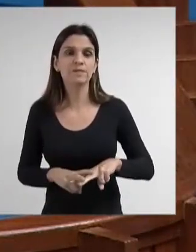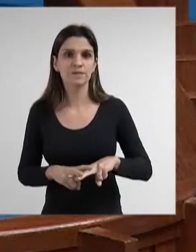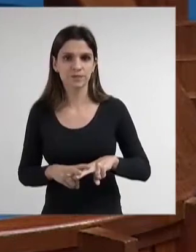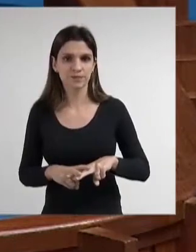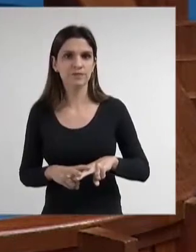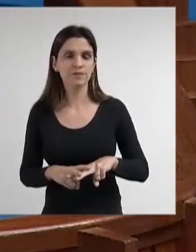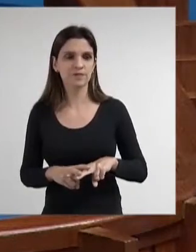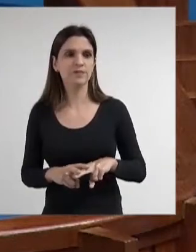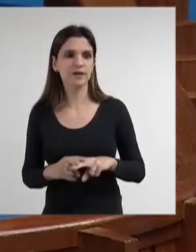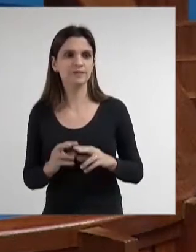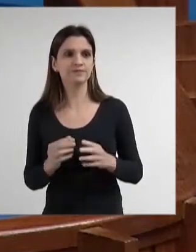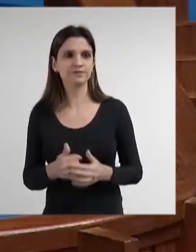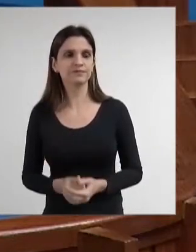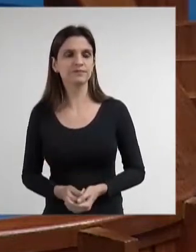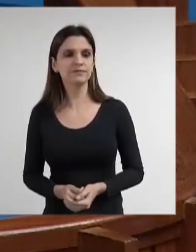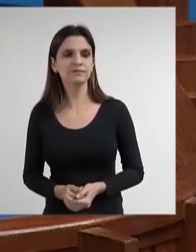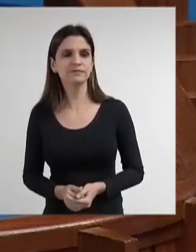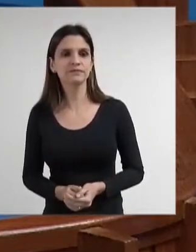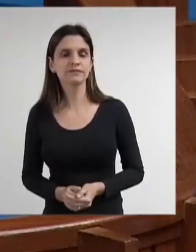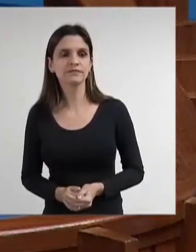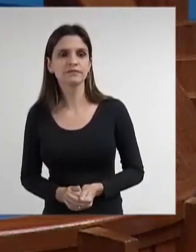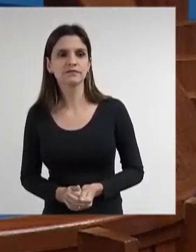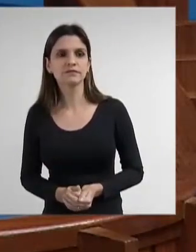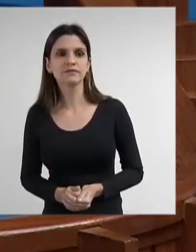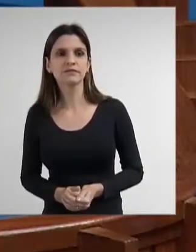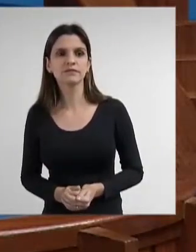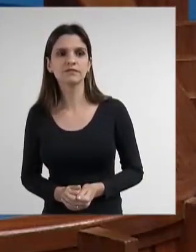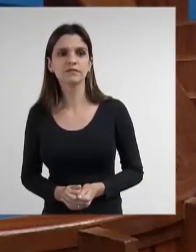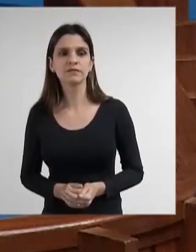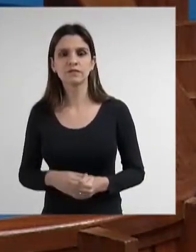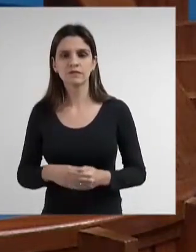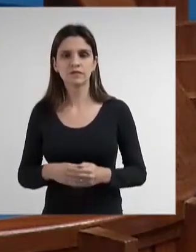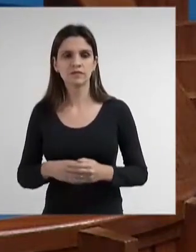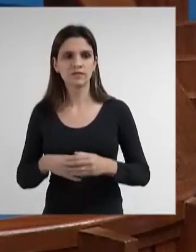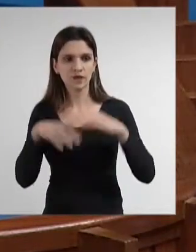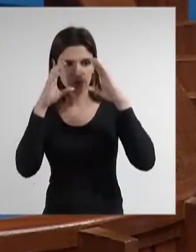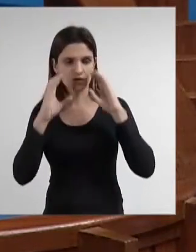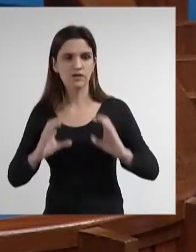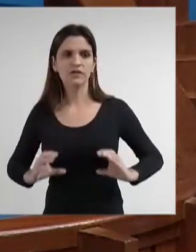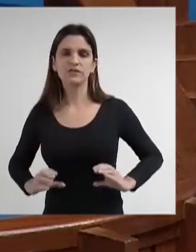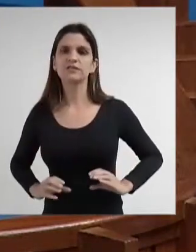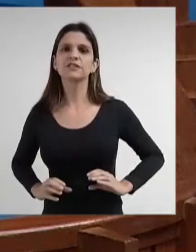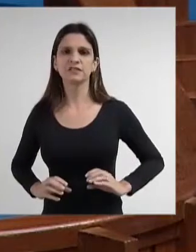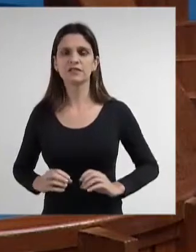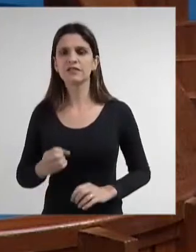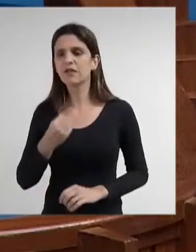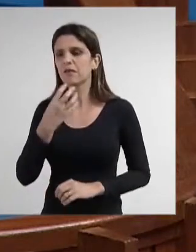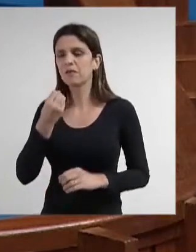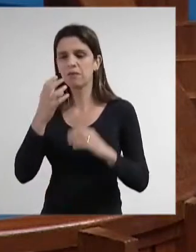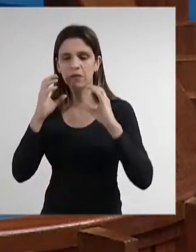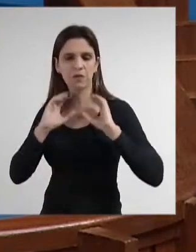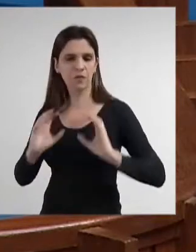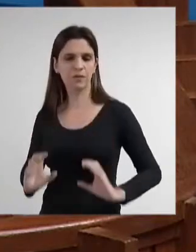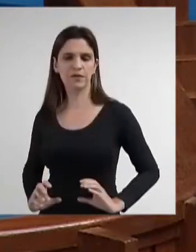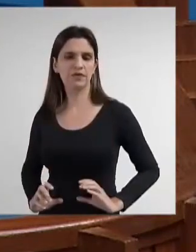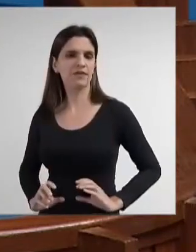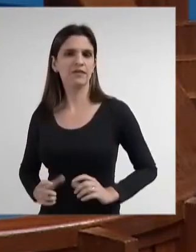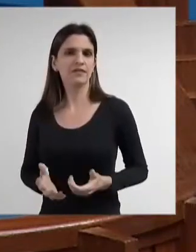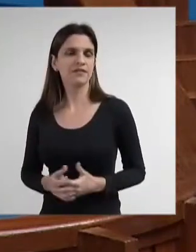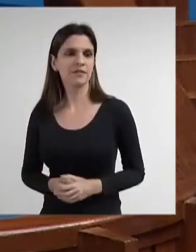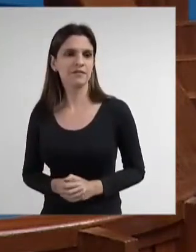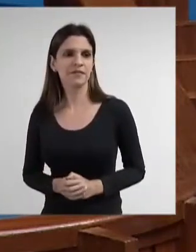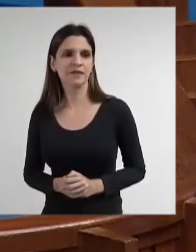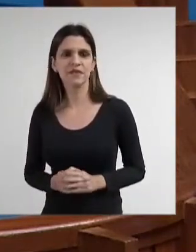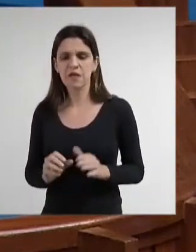legal de permitir com que esse cidadão com bom comportamento, réu primário, e às vezes até ou fazendo